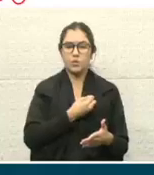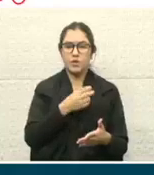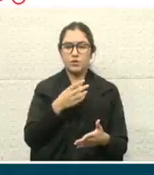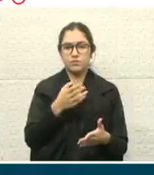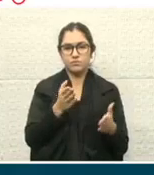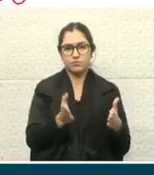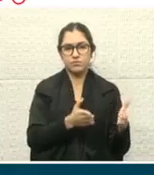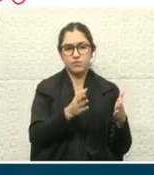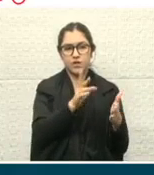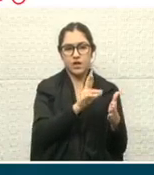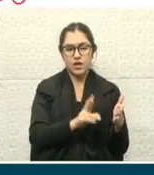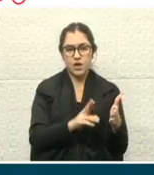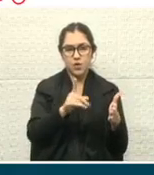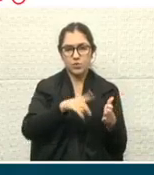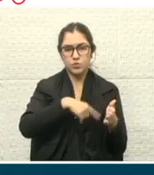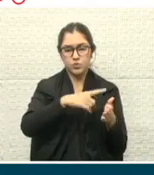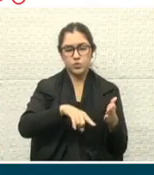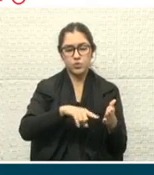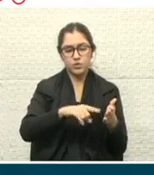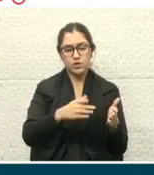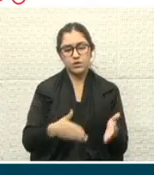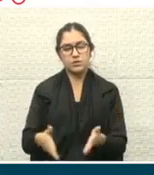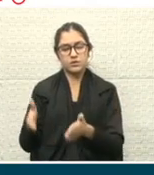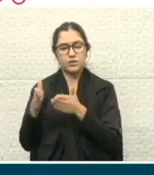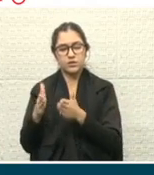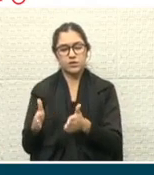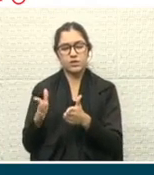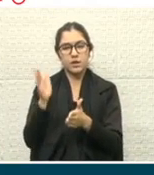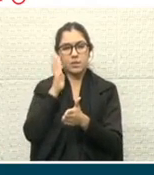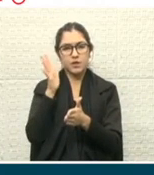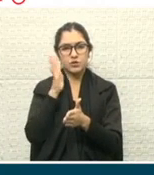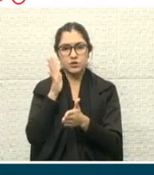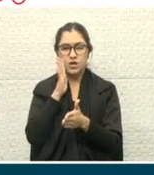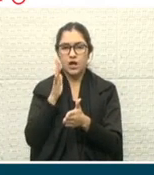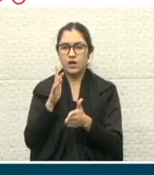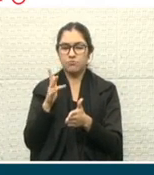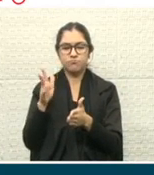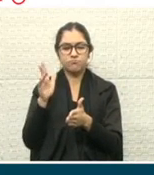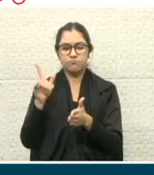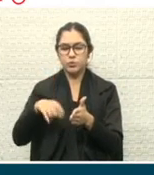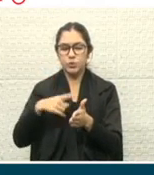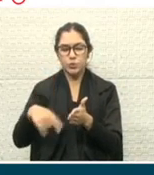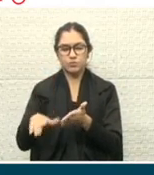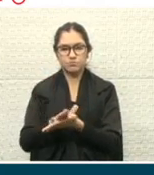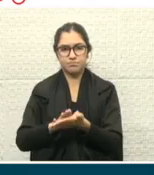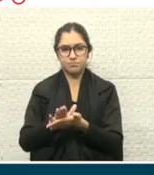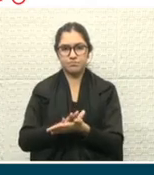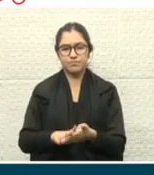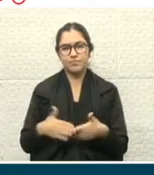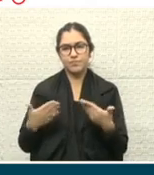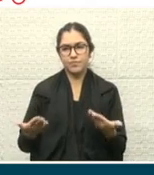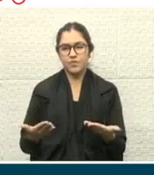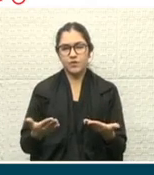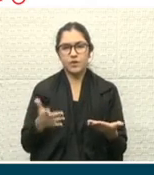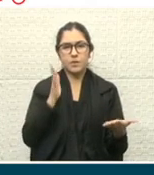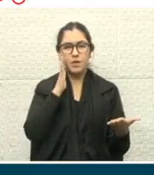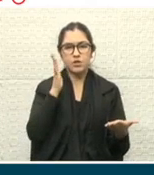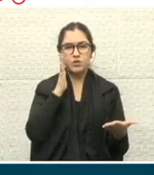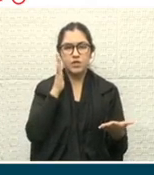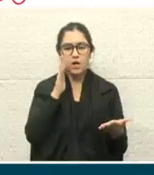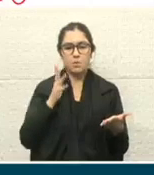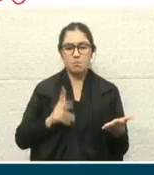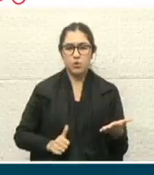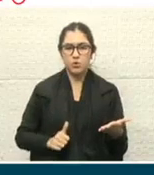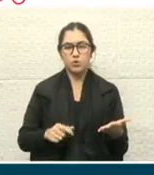da parte real ser nula e da parte imaginária não ser nula. Então, no caso do imaginário